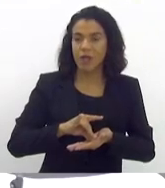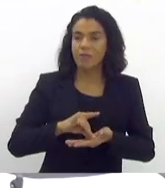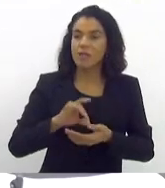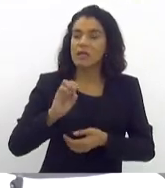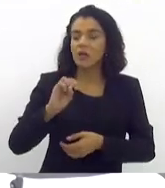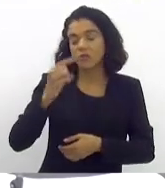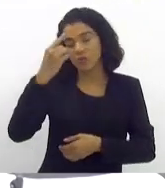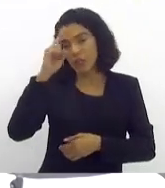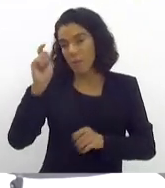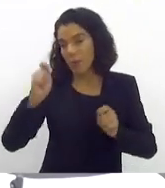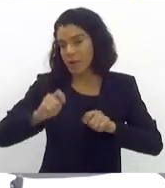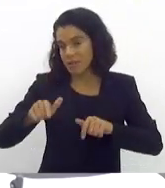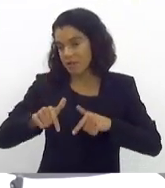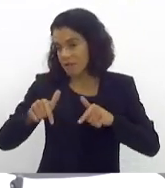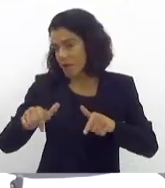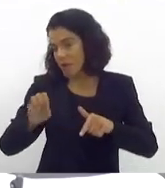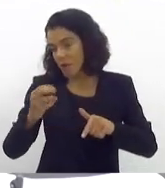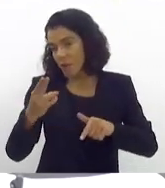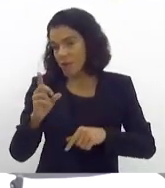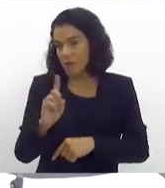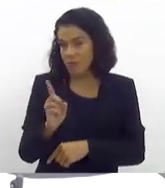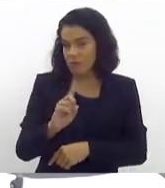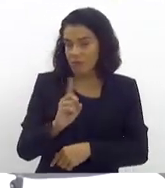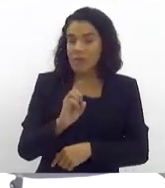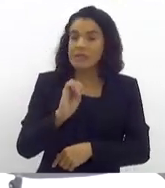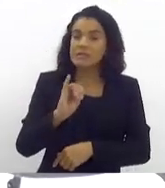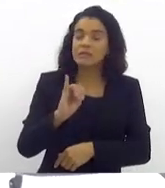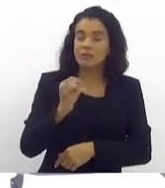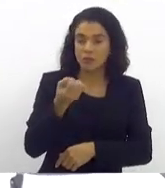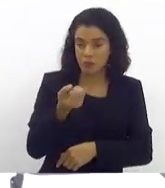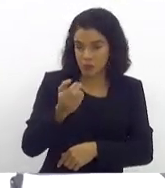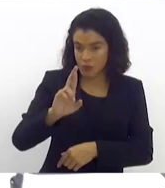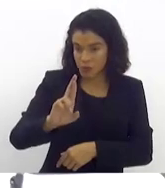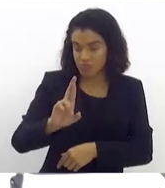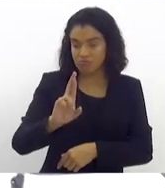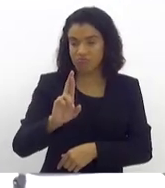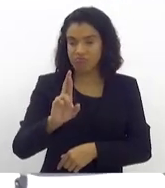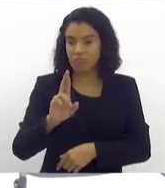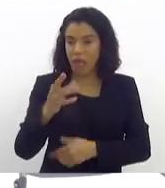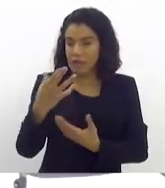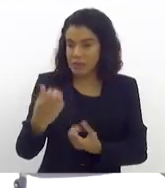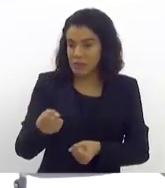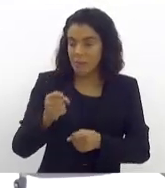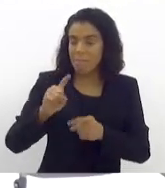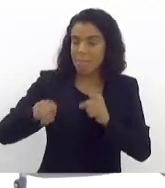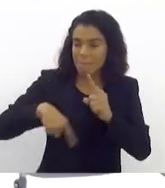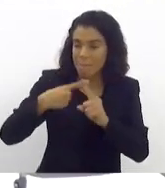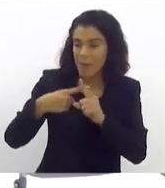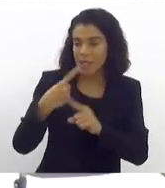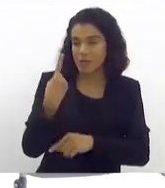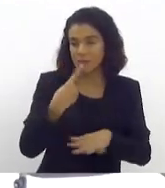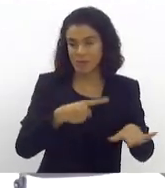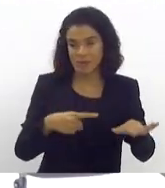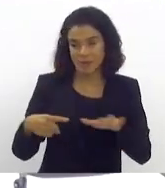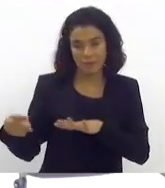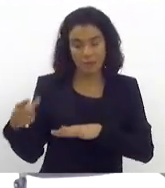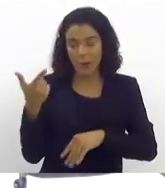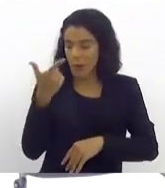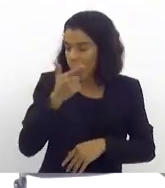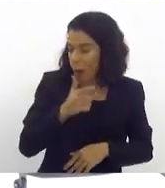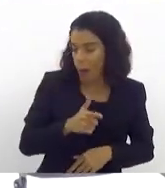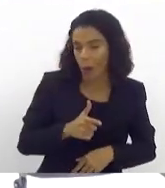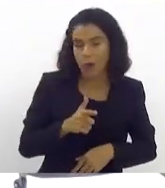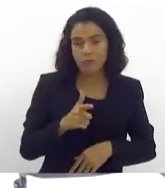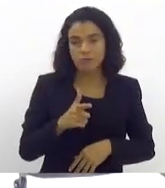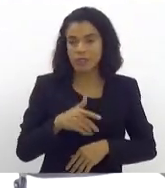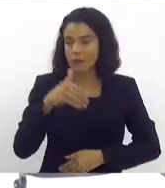feito ou não. Eu ia pedir, se Vossa Excelência concedesse, apenas mais uma semana. Eu não consegui produzir realmente um